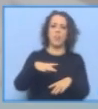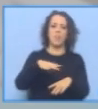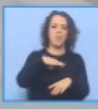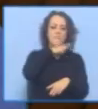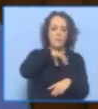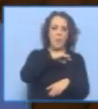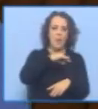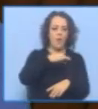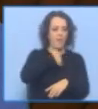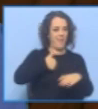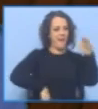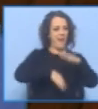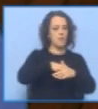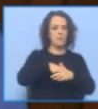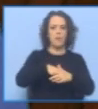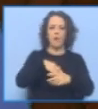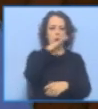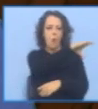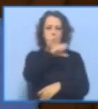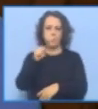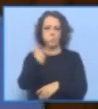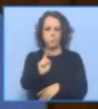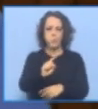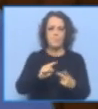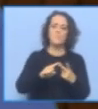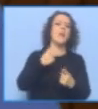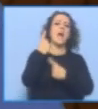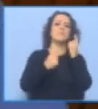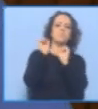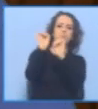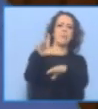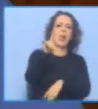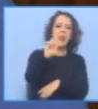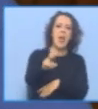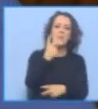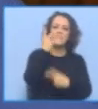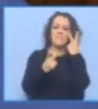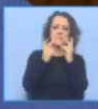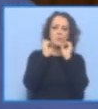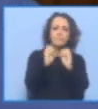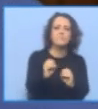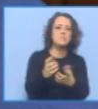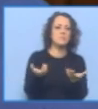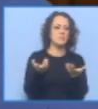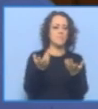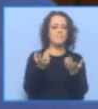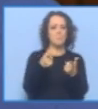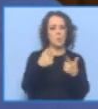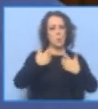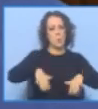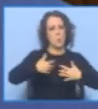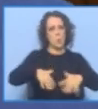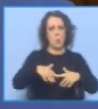buscar, ou em lares tantas vezes esquecidos, sem visitas, são situações que manifestam uma